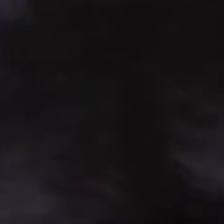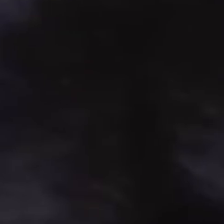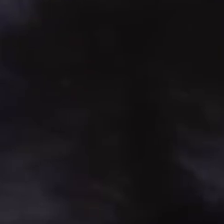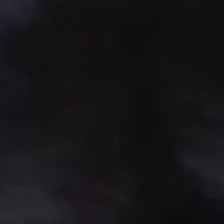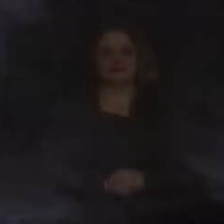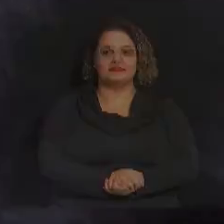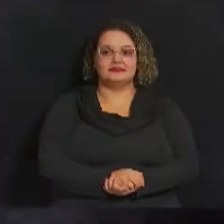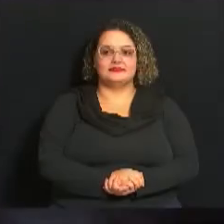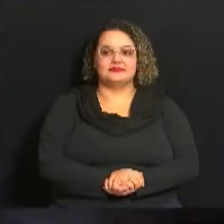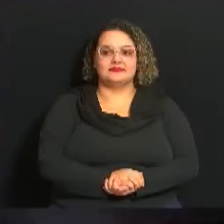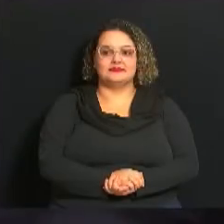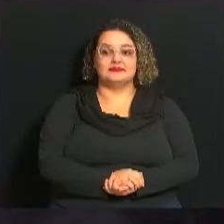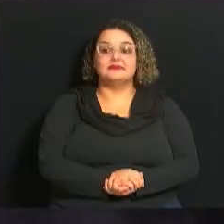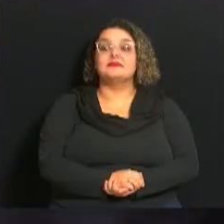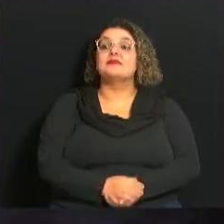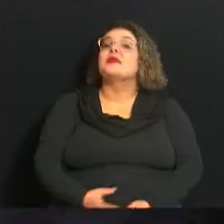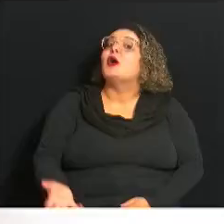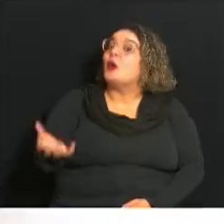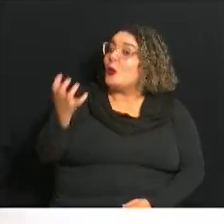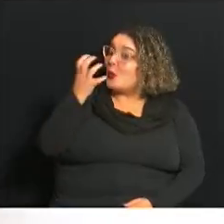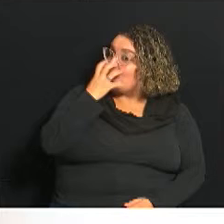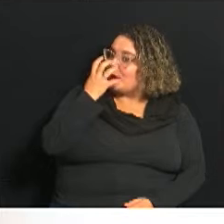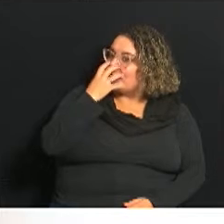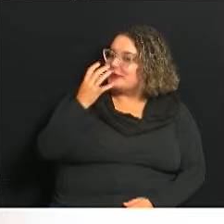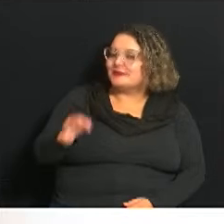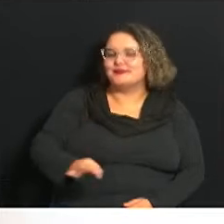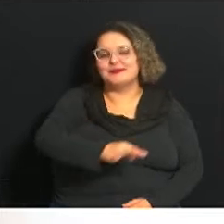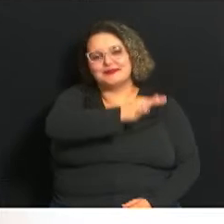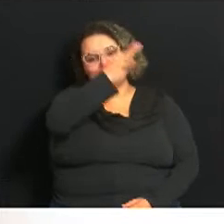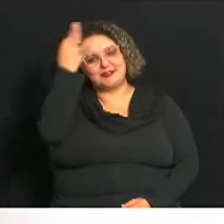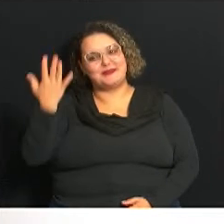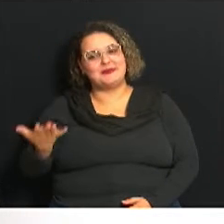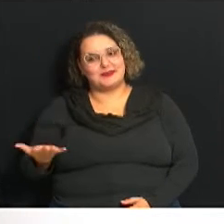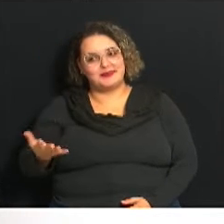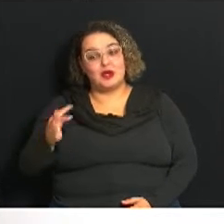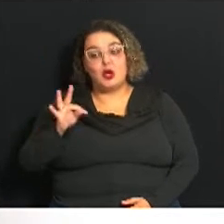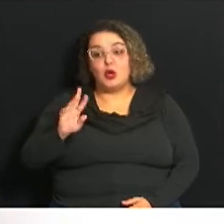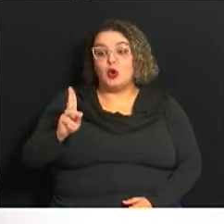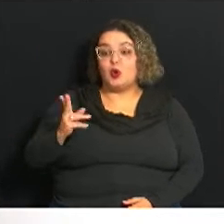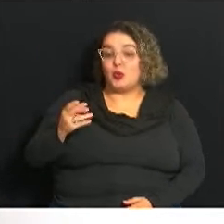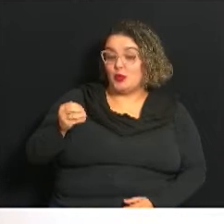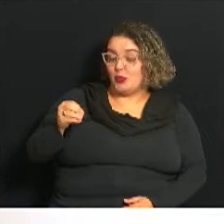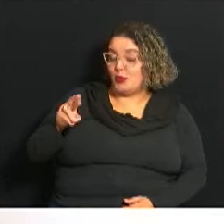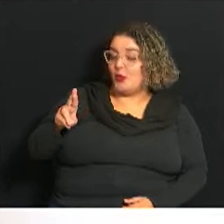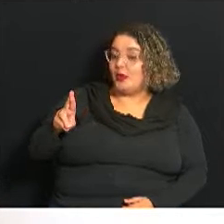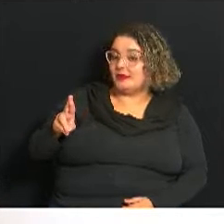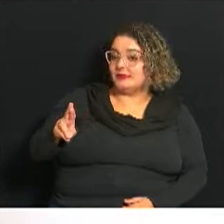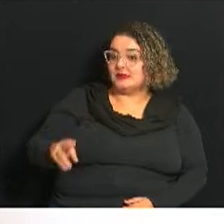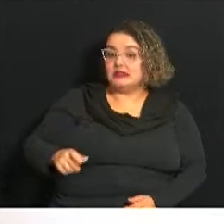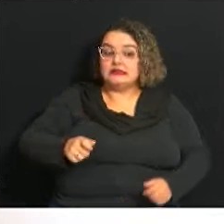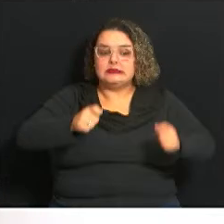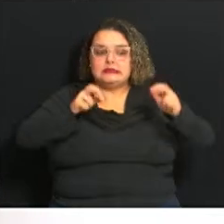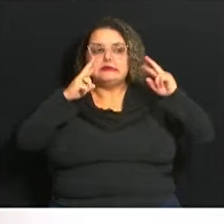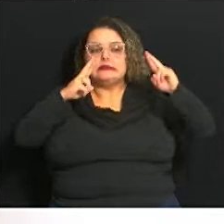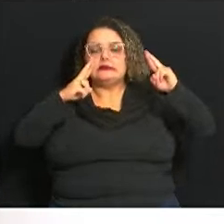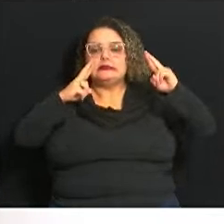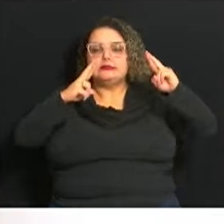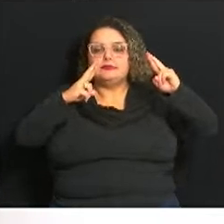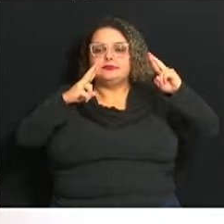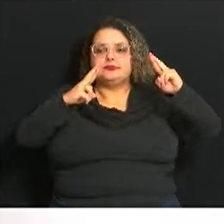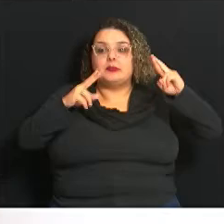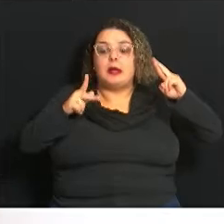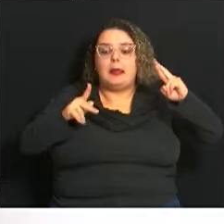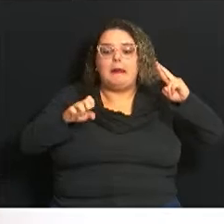Um cachorrinho pra lá de sortudo. Thor está sendo chamado de amuleto, talismã, pé